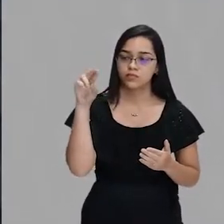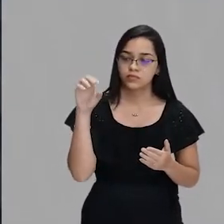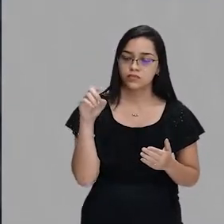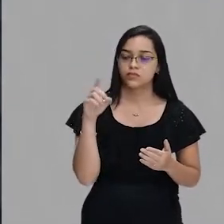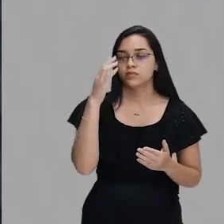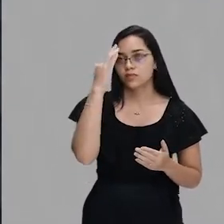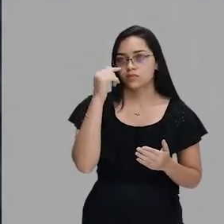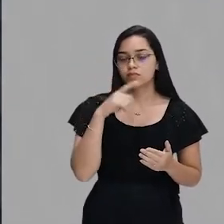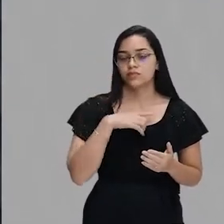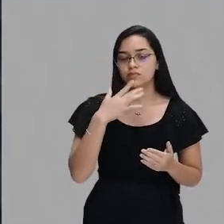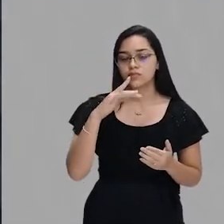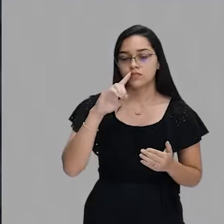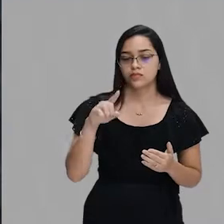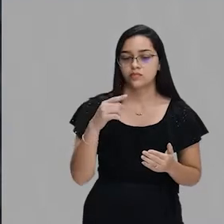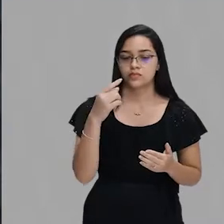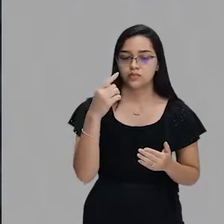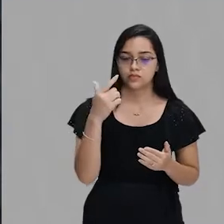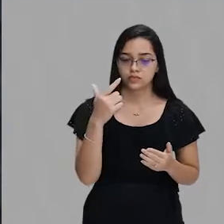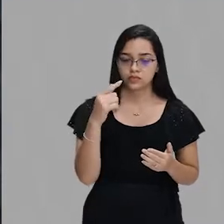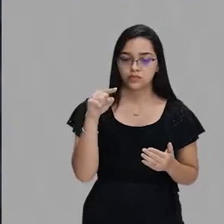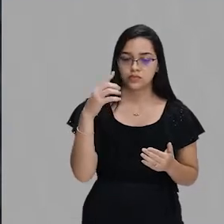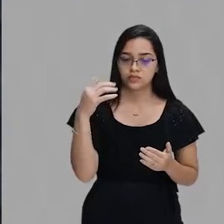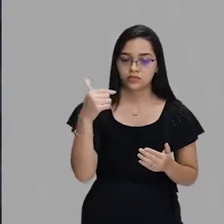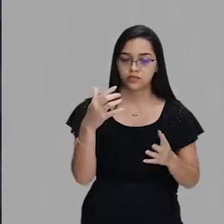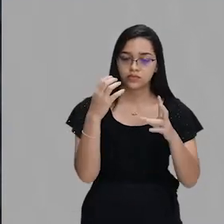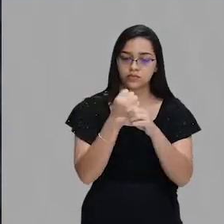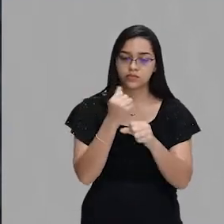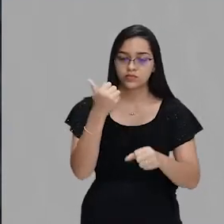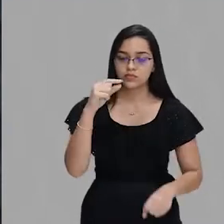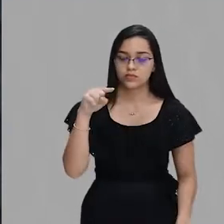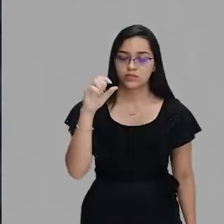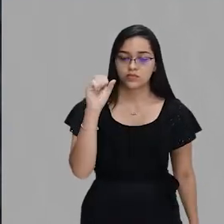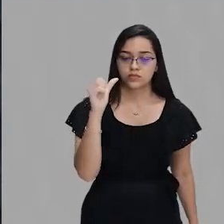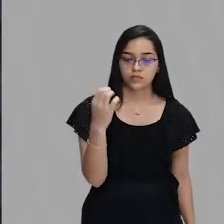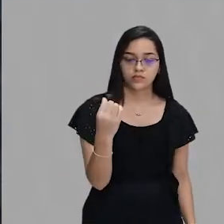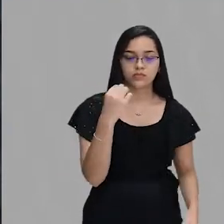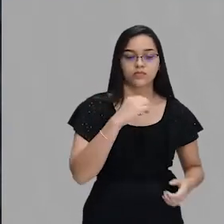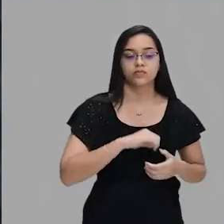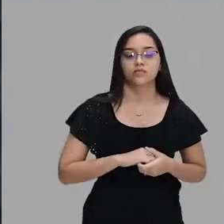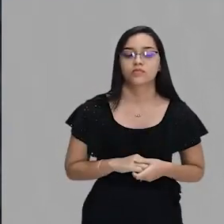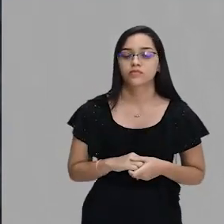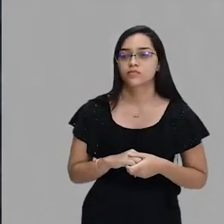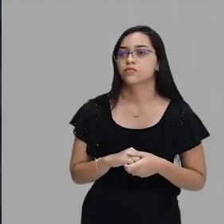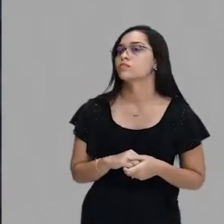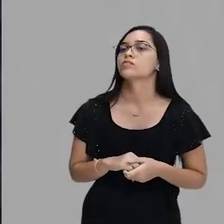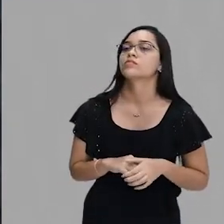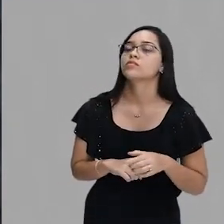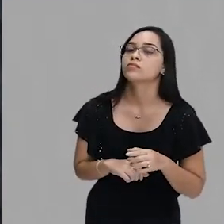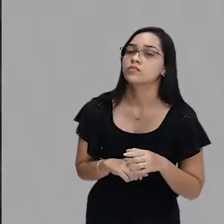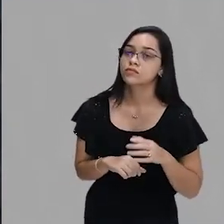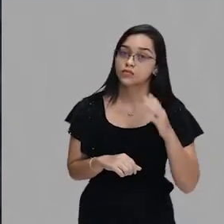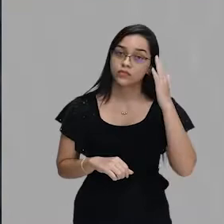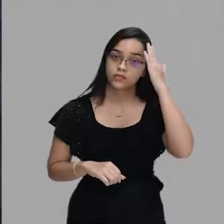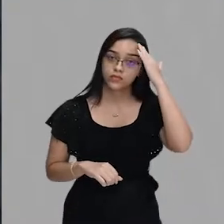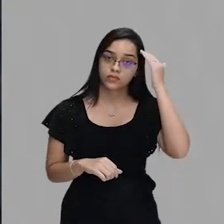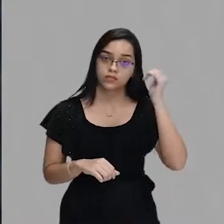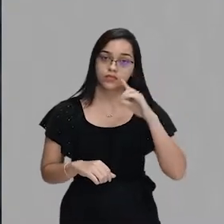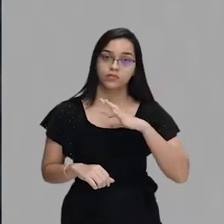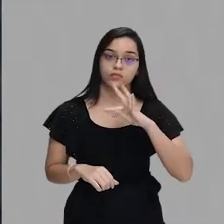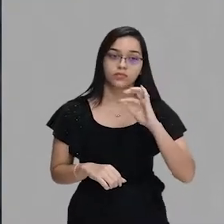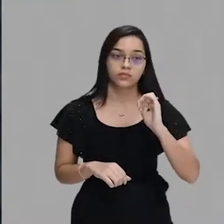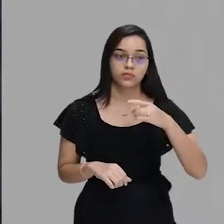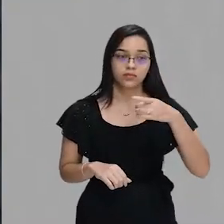aqui, 4 menos 2,14, você tem 1,96. Então, para saber a taxa